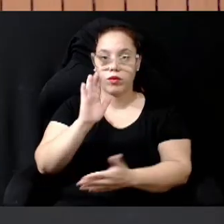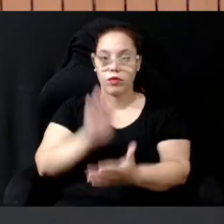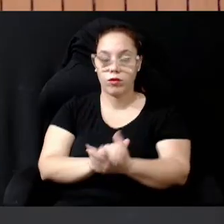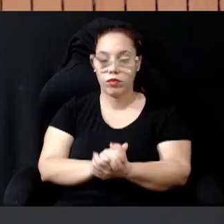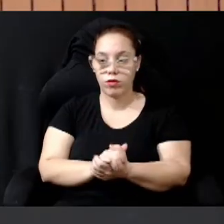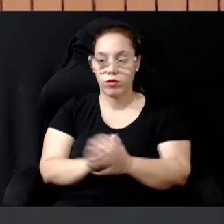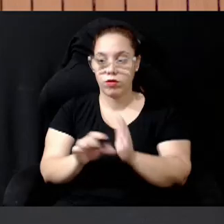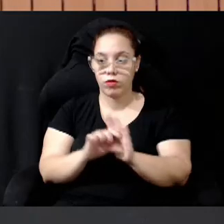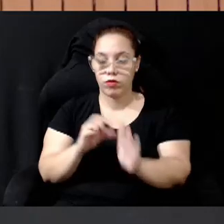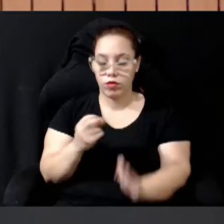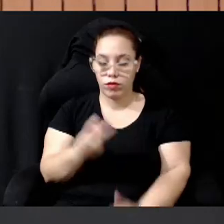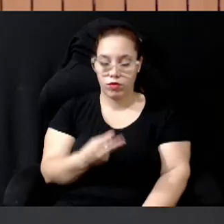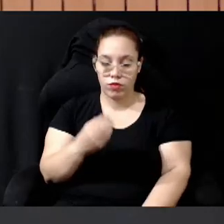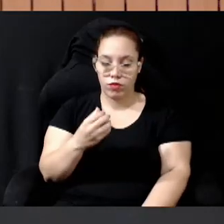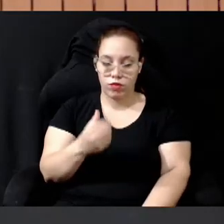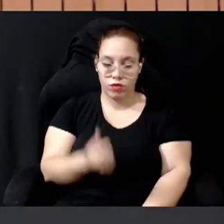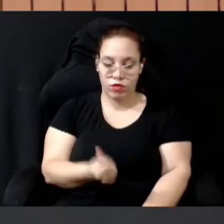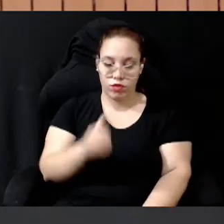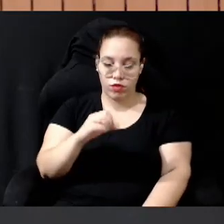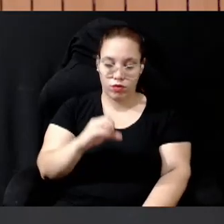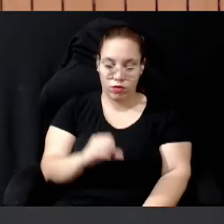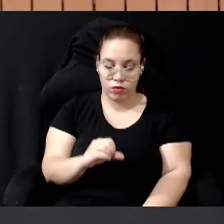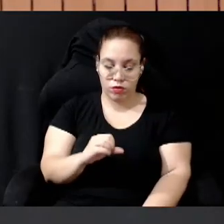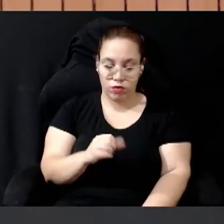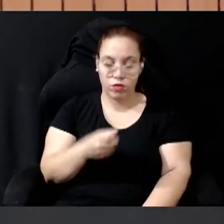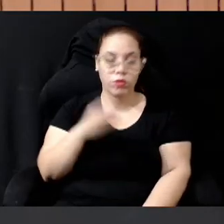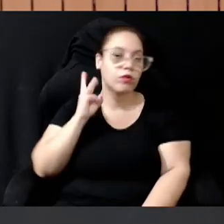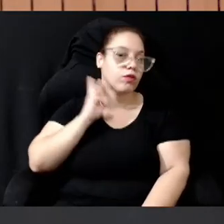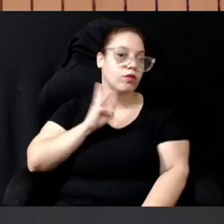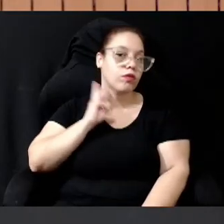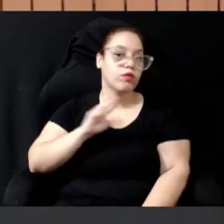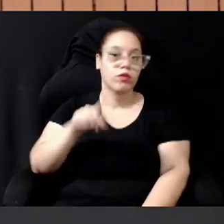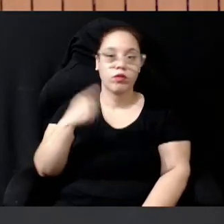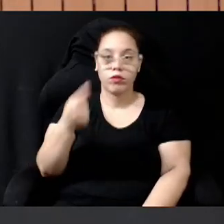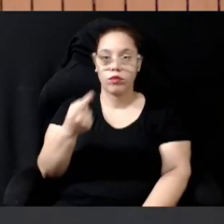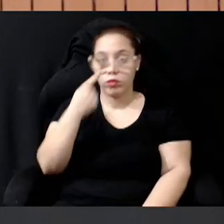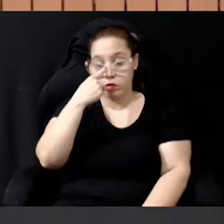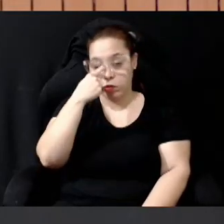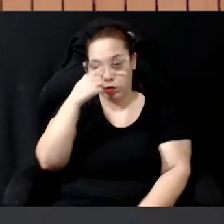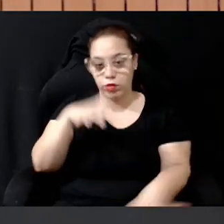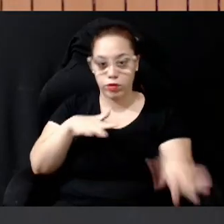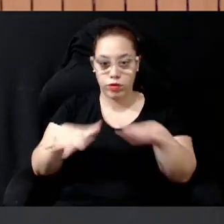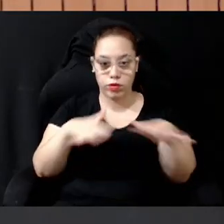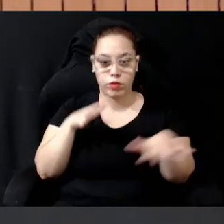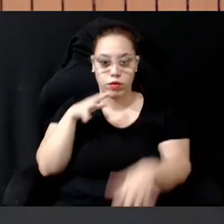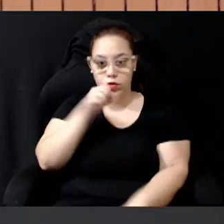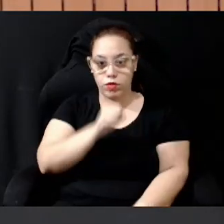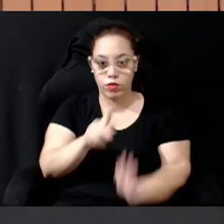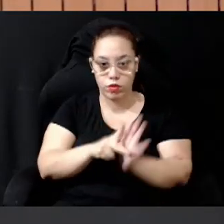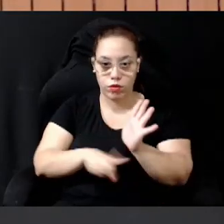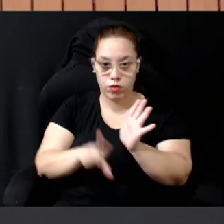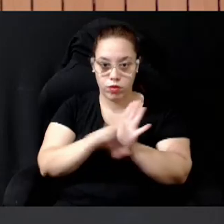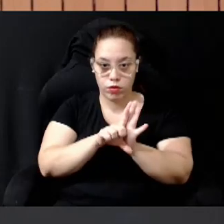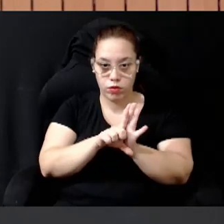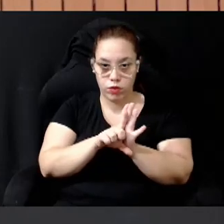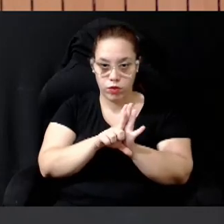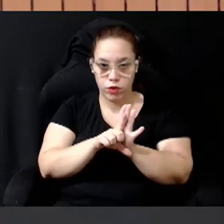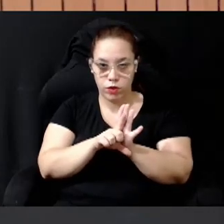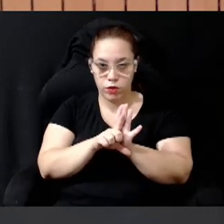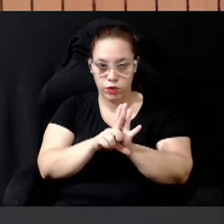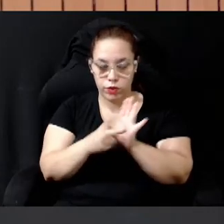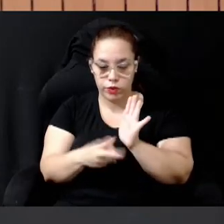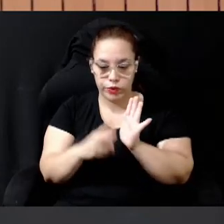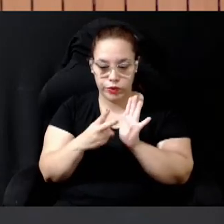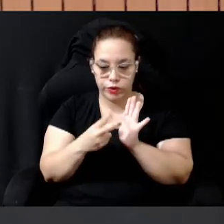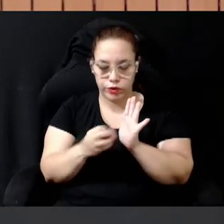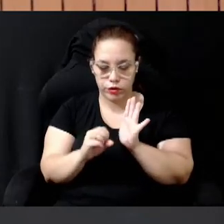número 2183 do vereador Cecílio Santos e outros vereadores, que requer a tramitação em regime de urgência do projeto de decreto legislativo